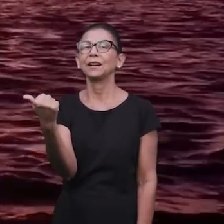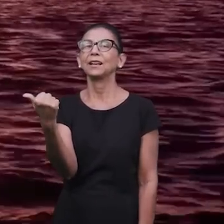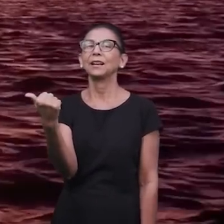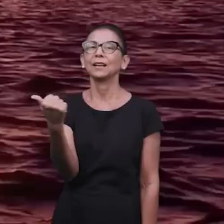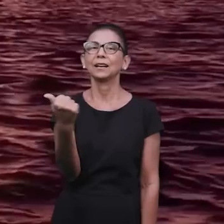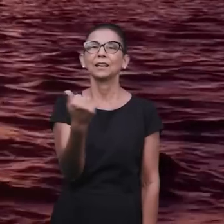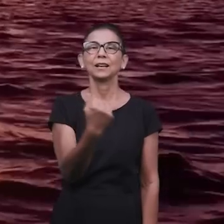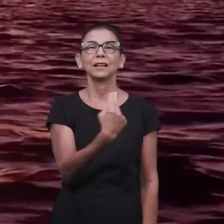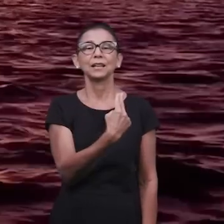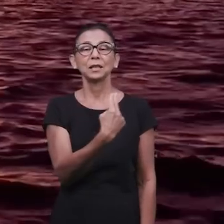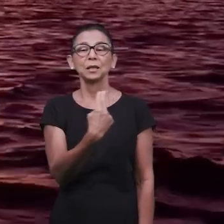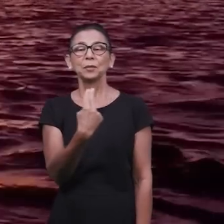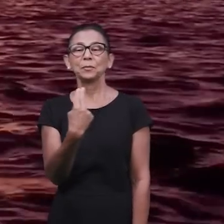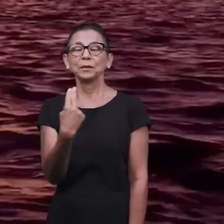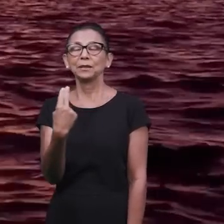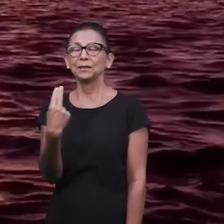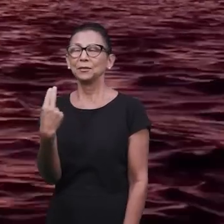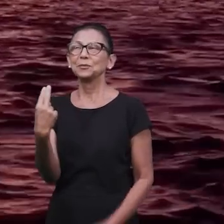Jesus